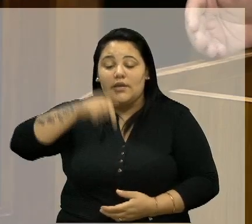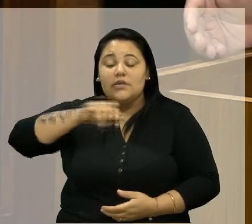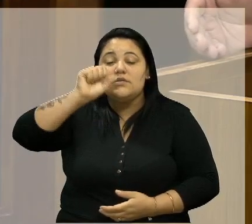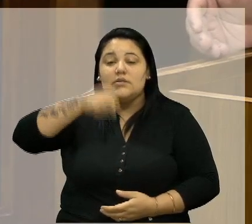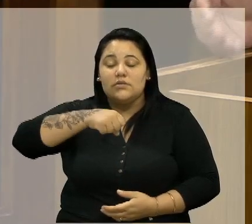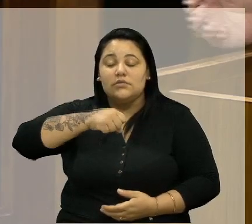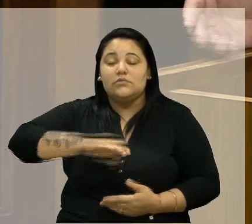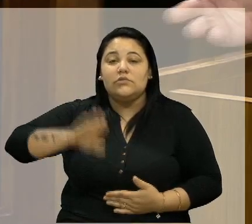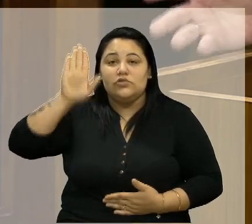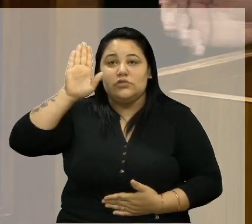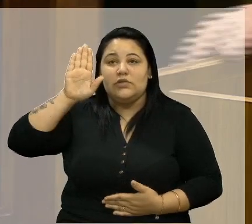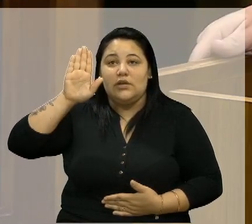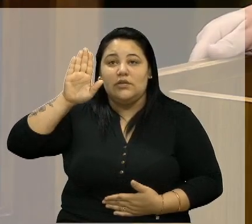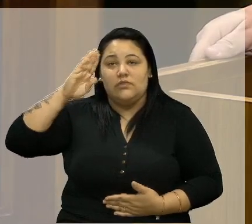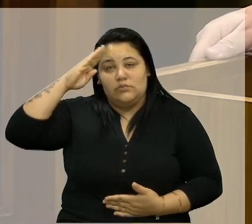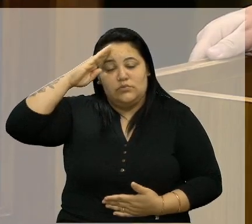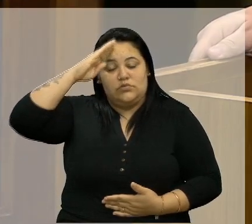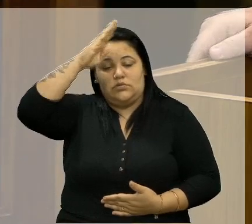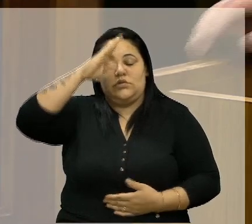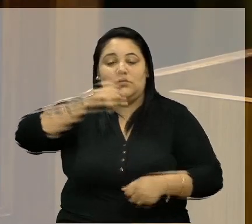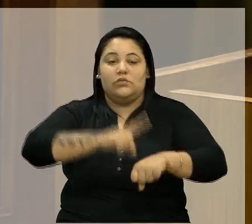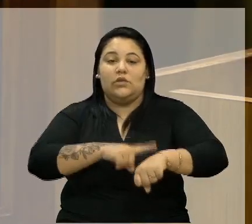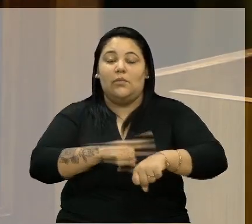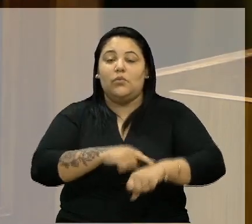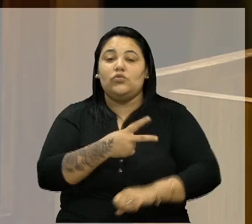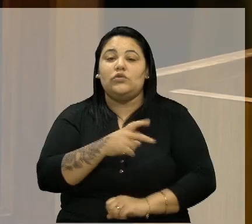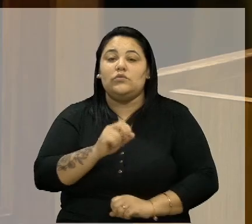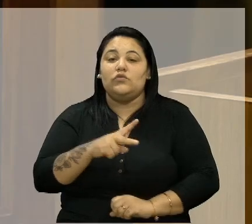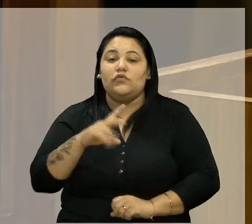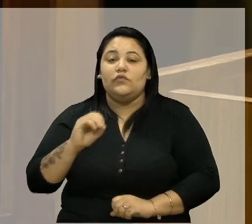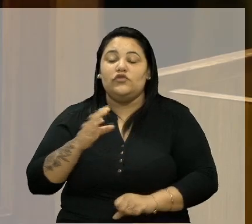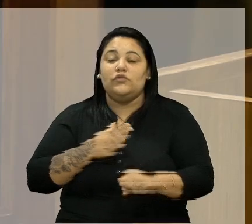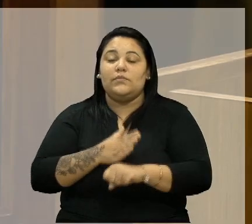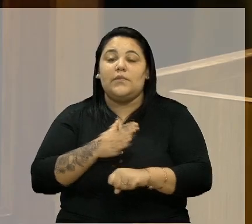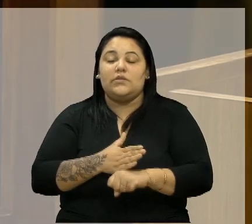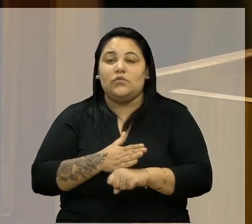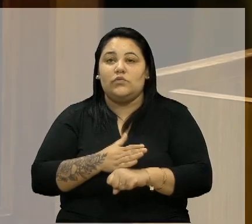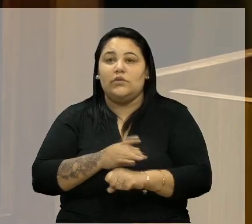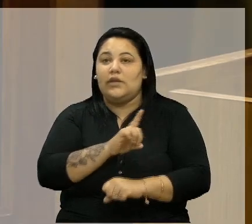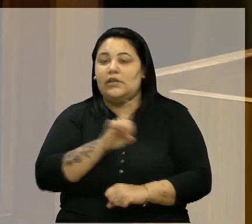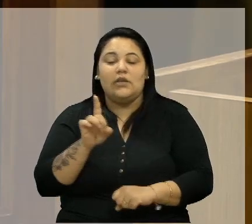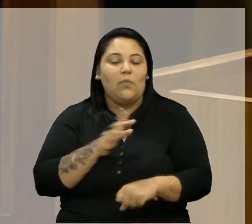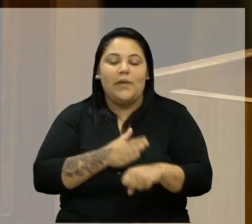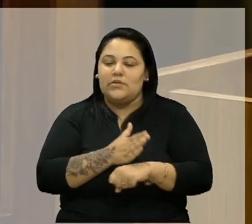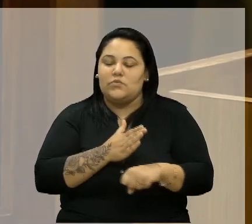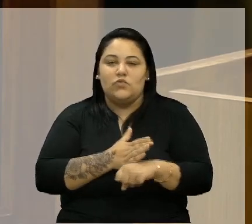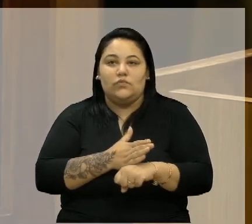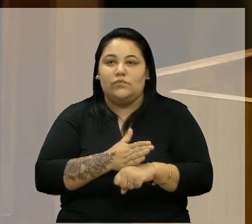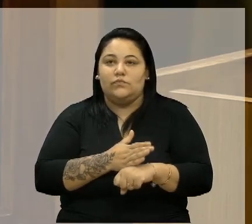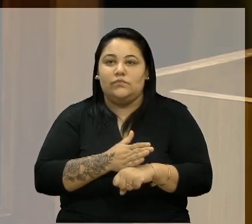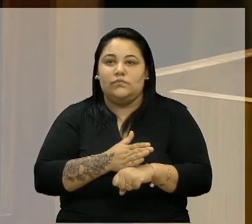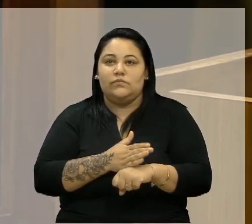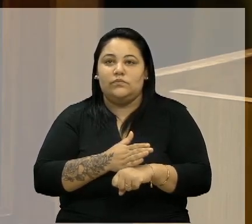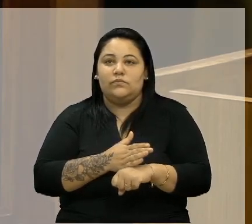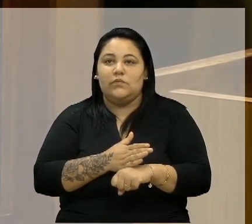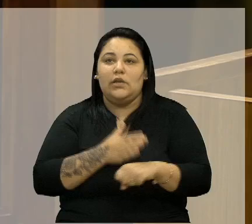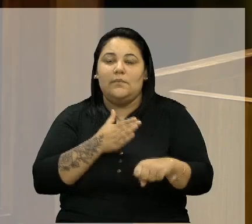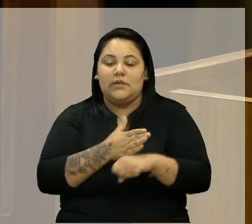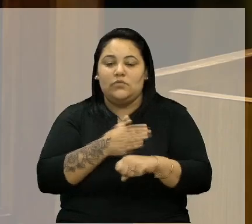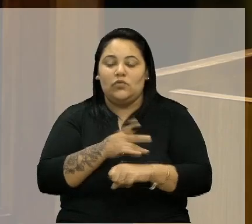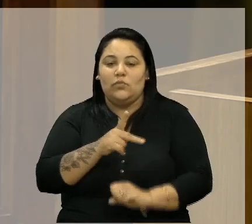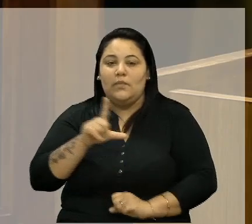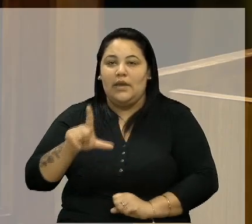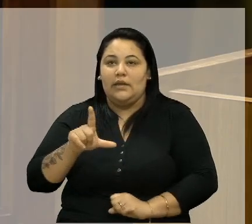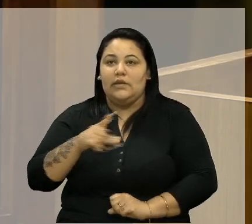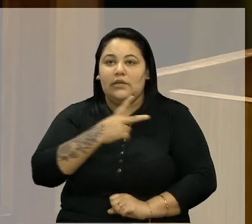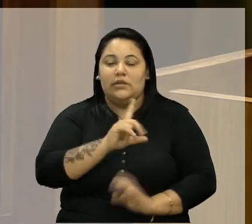candidato era do Bolsonaro no tempo de 2020, quando ele concorreu. E ele não concorreu, ele concorreu pelo partido PL, e